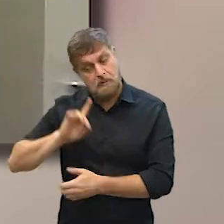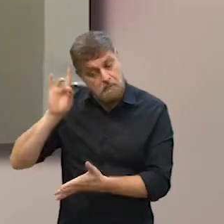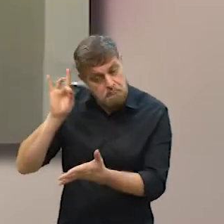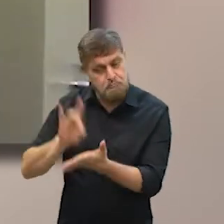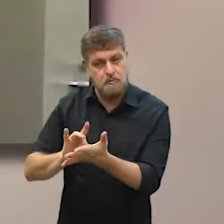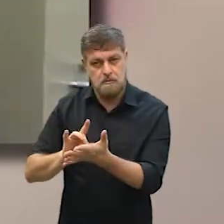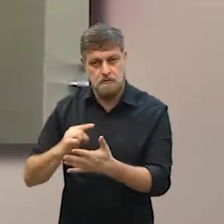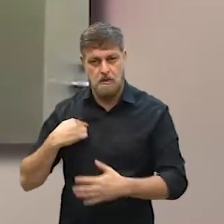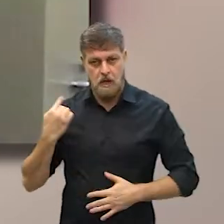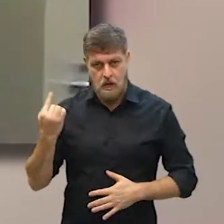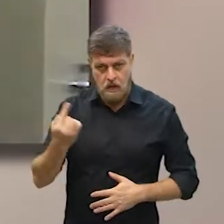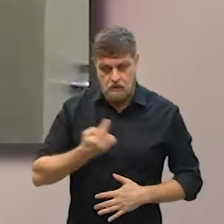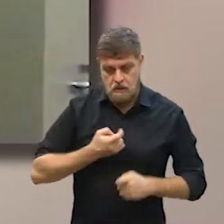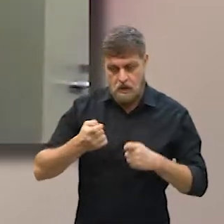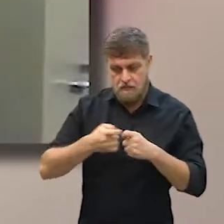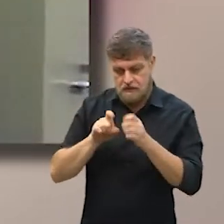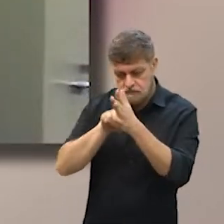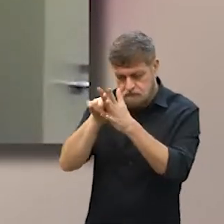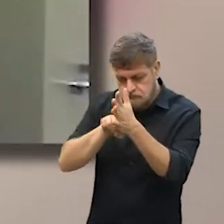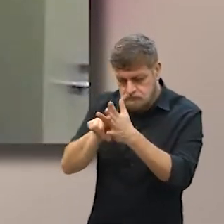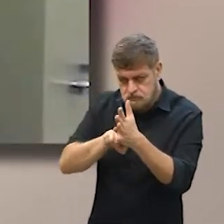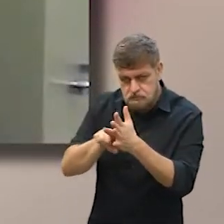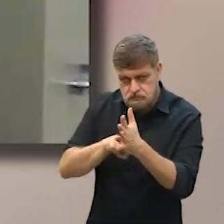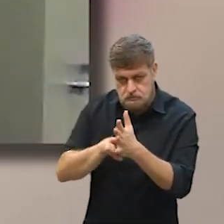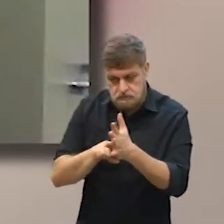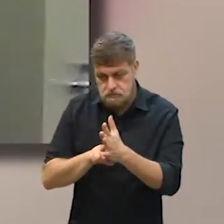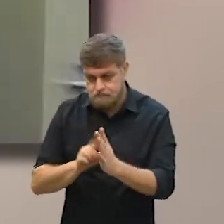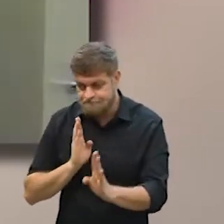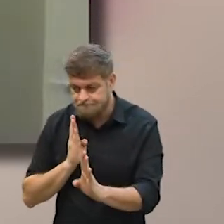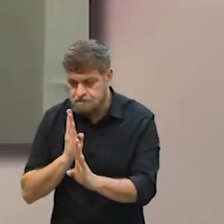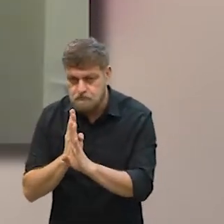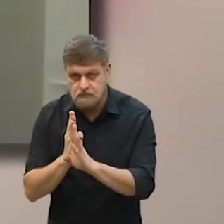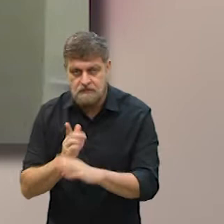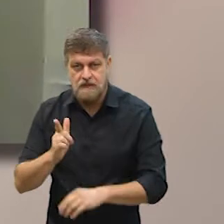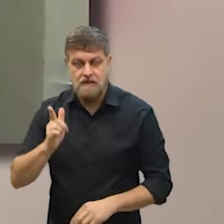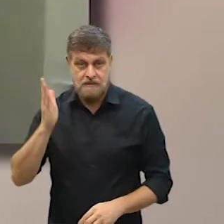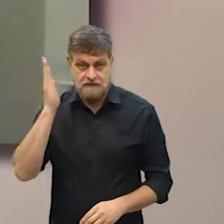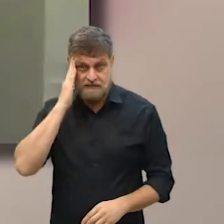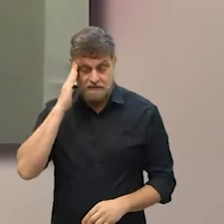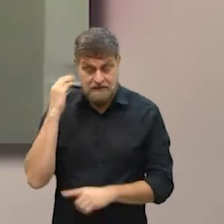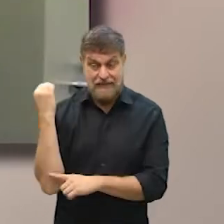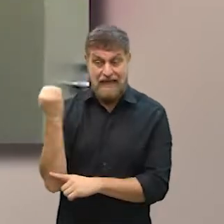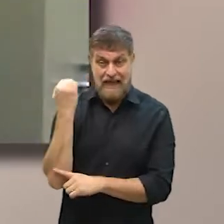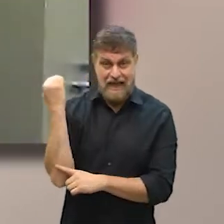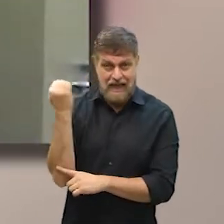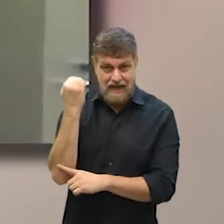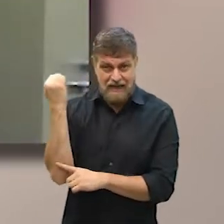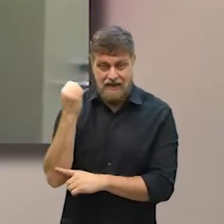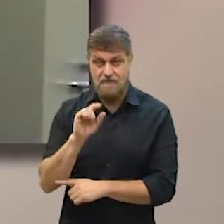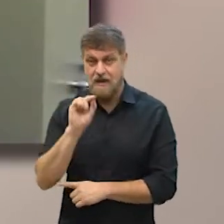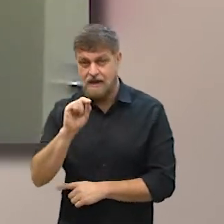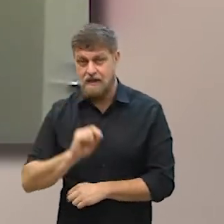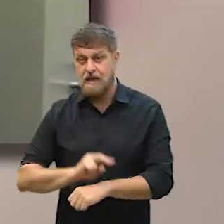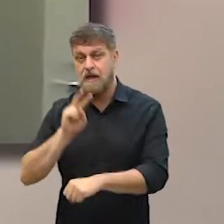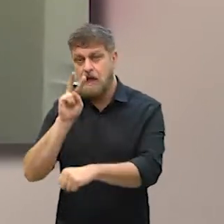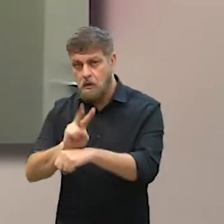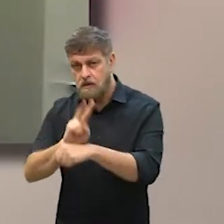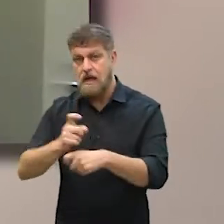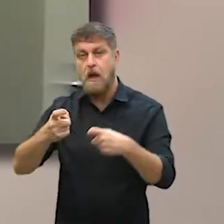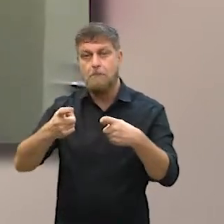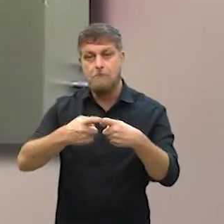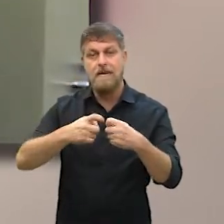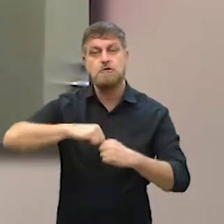e o acompanhamento especial nas formas mais graves né fechar o diagnóstico é nas formas graves o